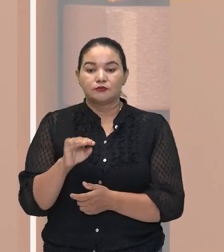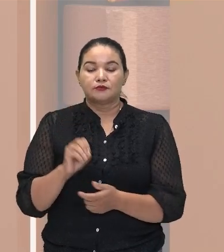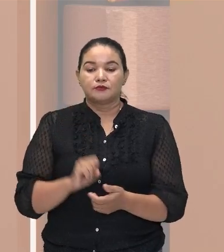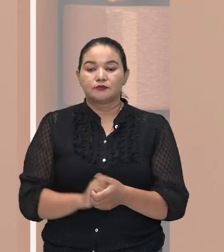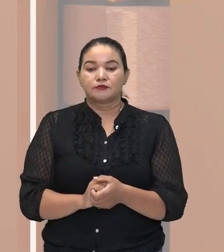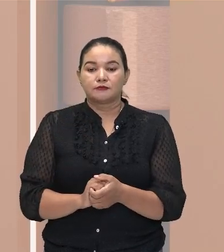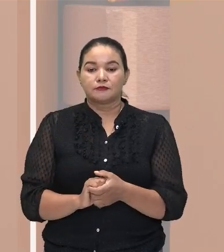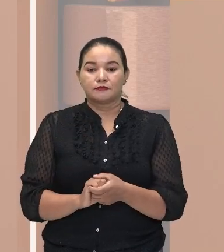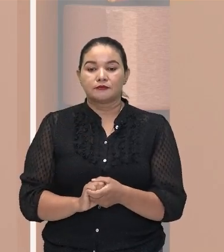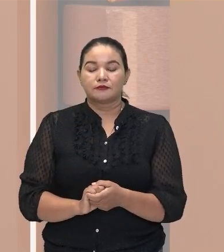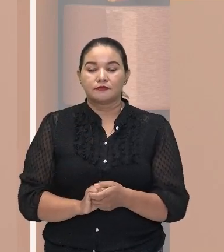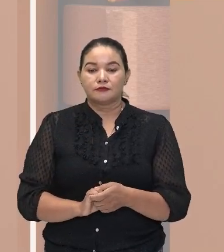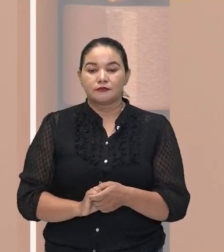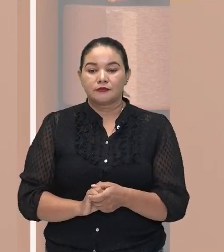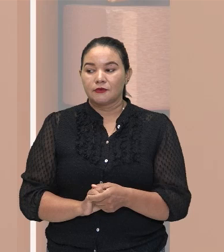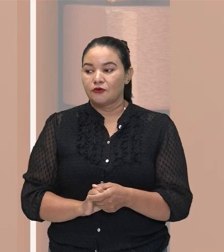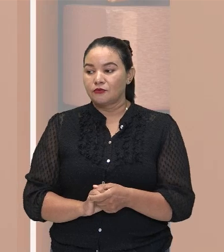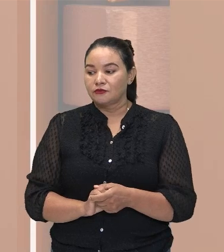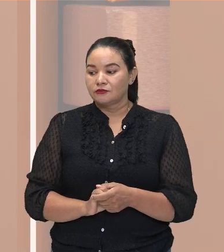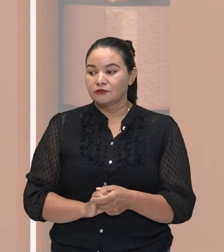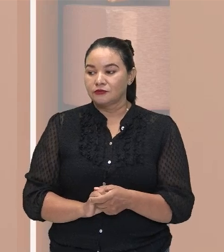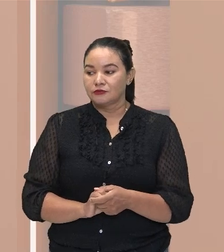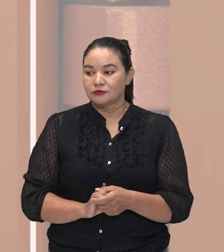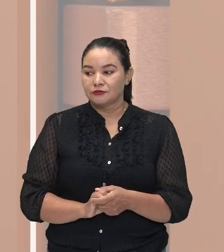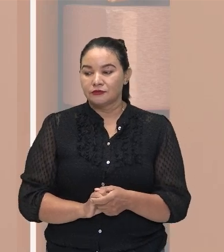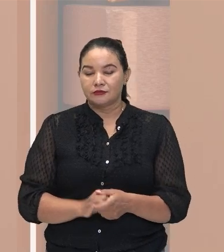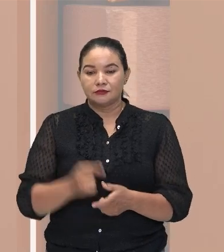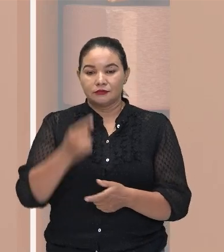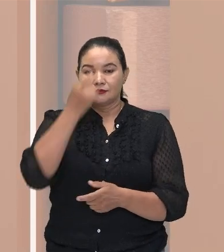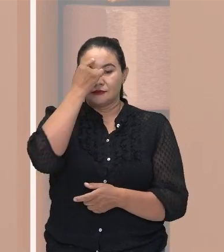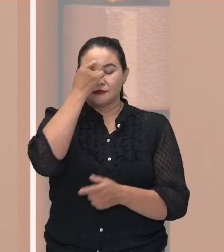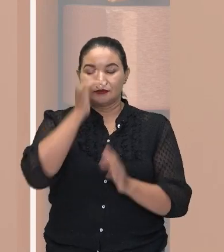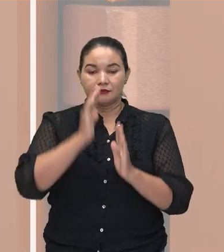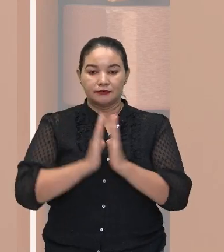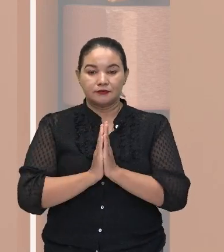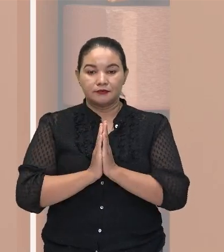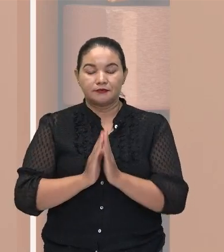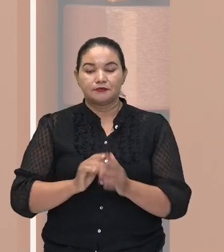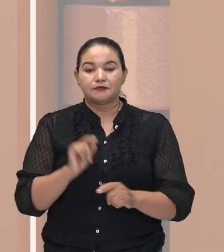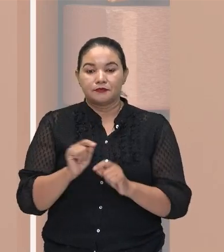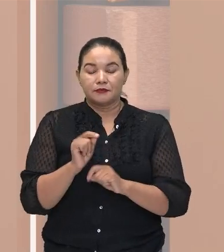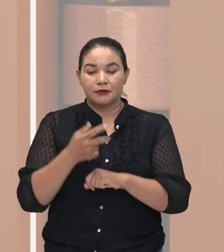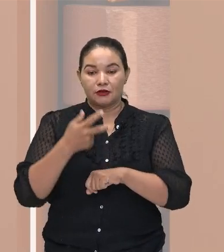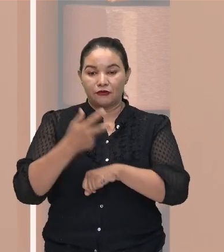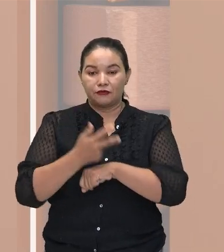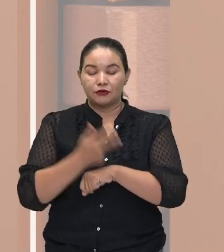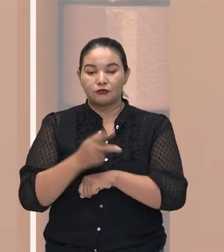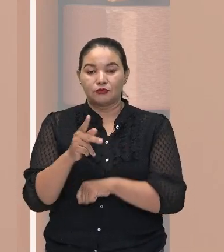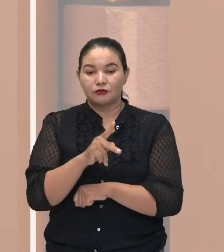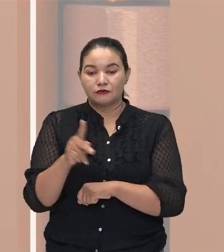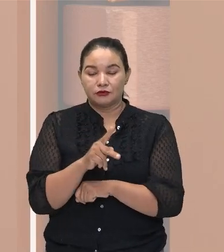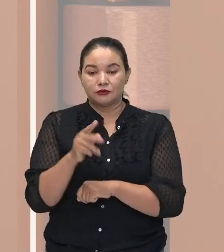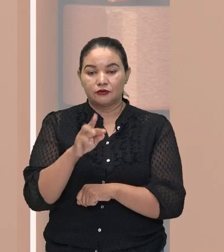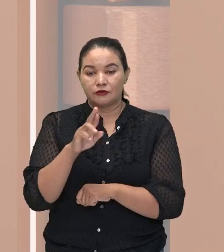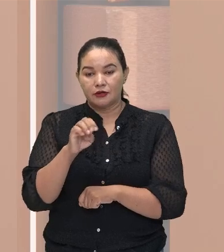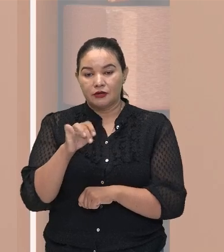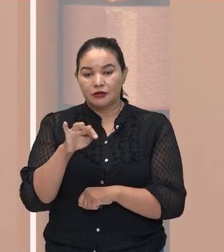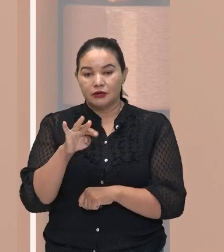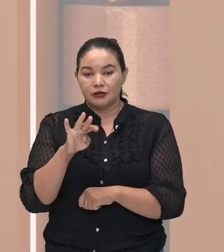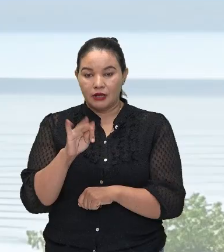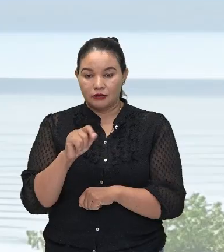os sistemas de castas, a gente vai assistir agora a um vídeo com o professor Renato, do componente de ensino